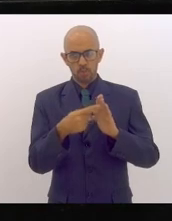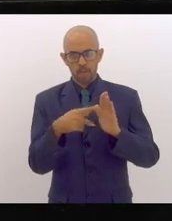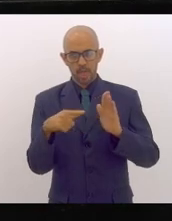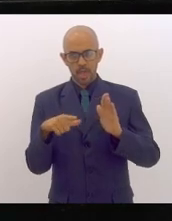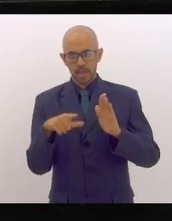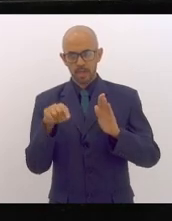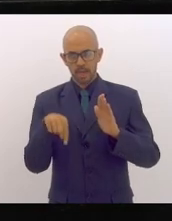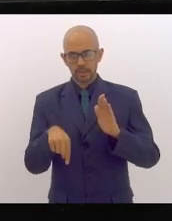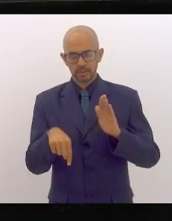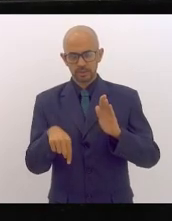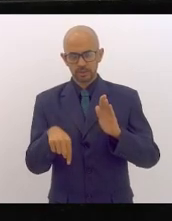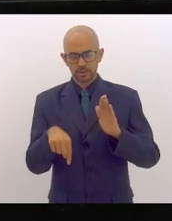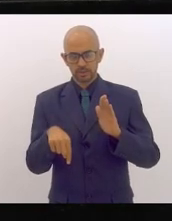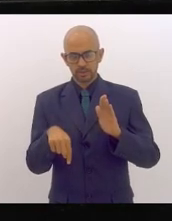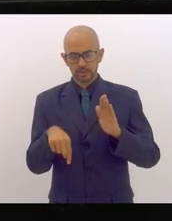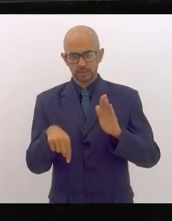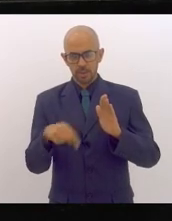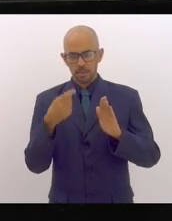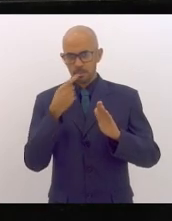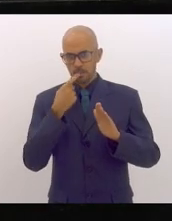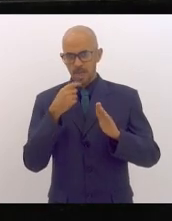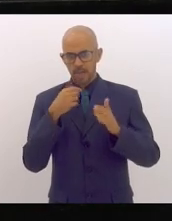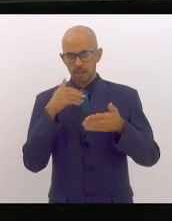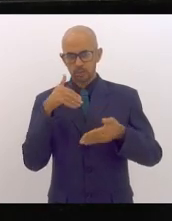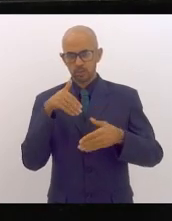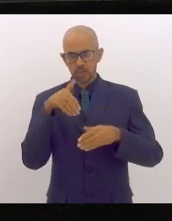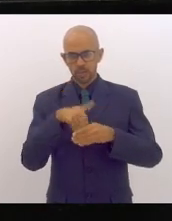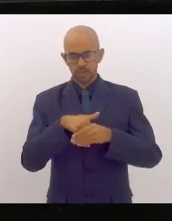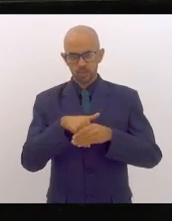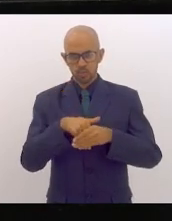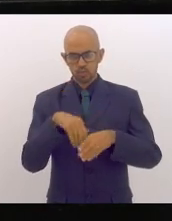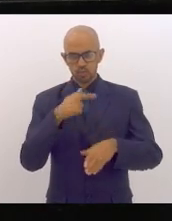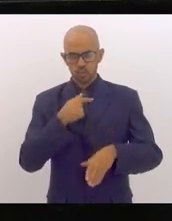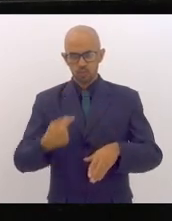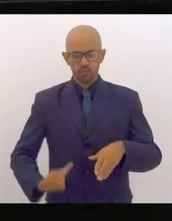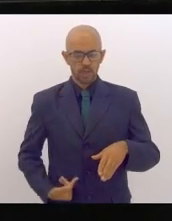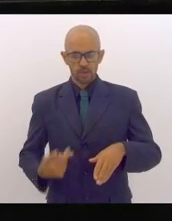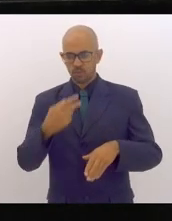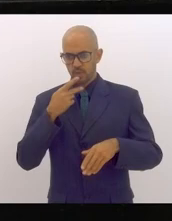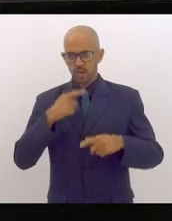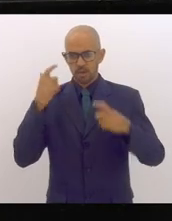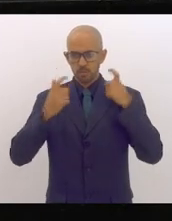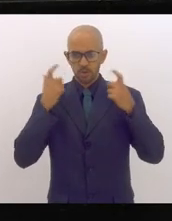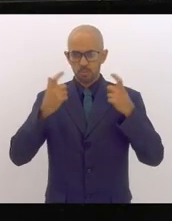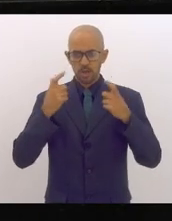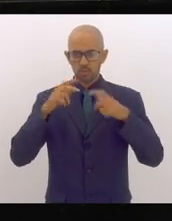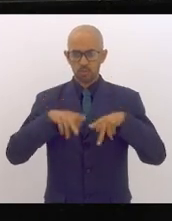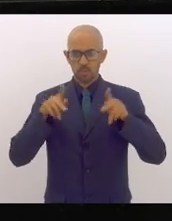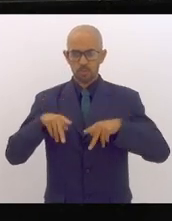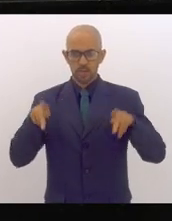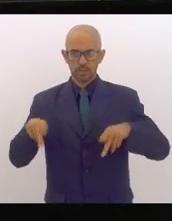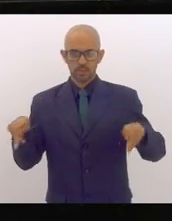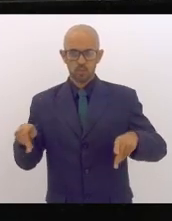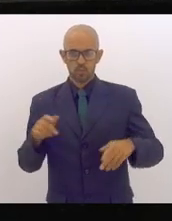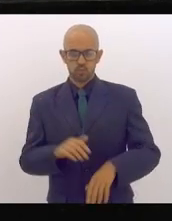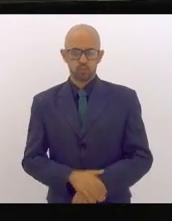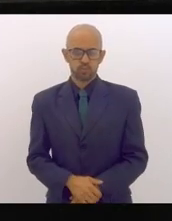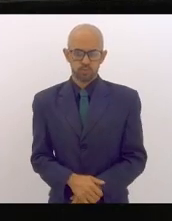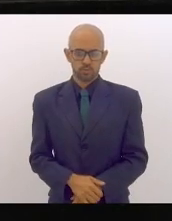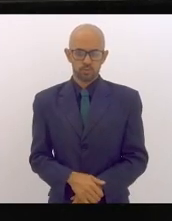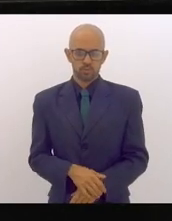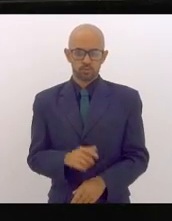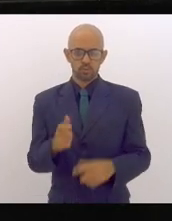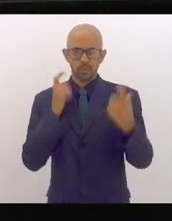nessa casa, véspera da eleição, de um governo que diz que está preocupado com a população, que está preocupado com os